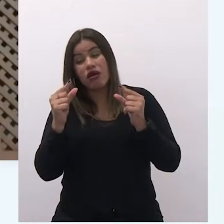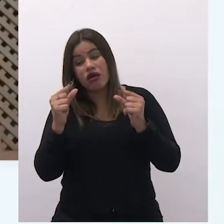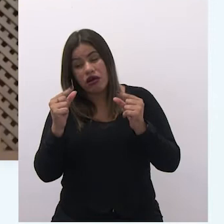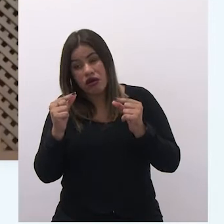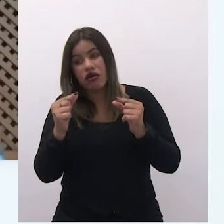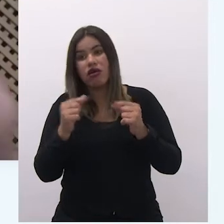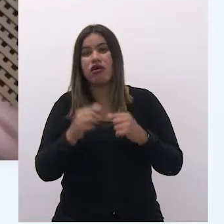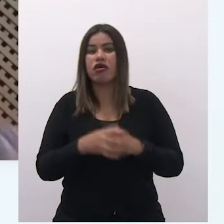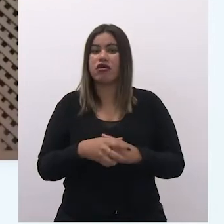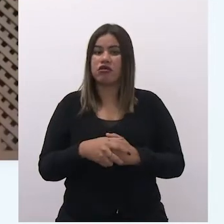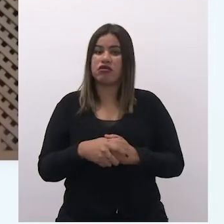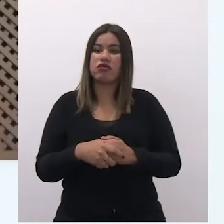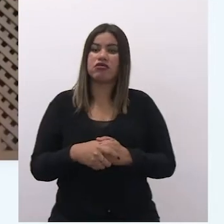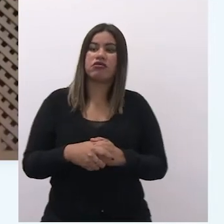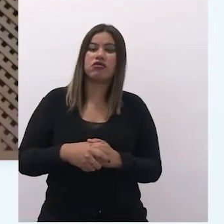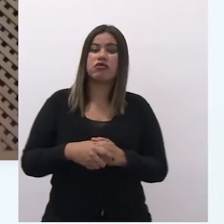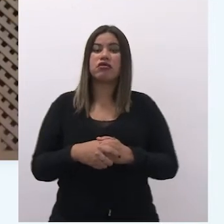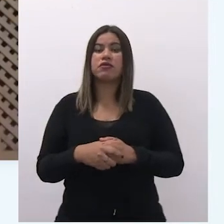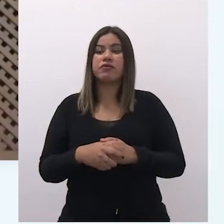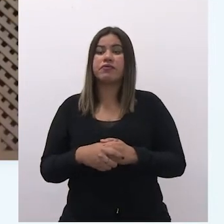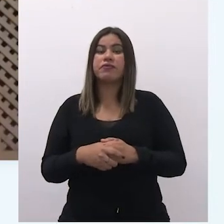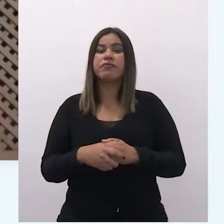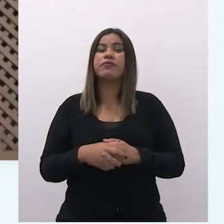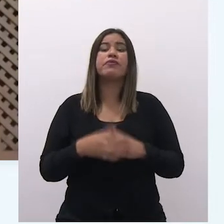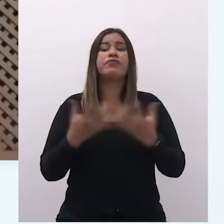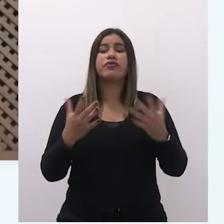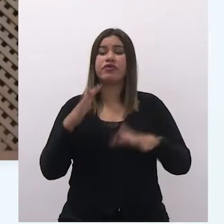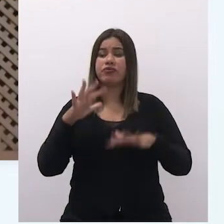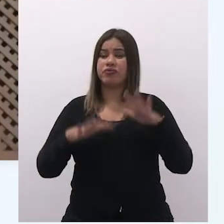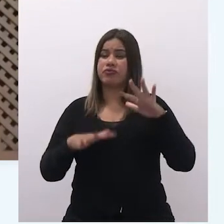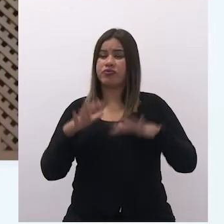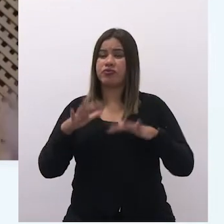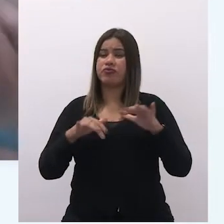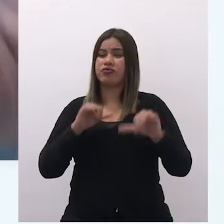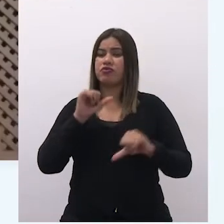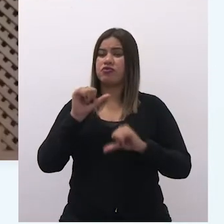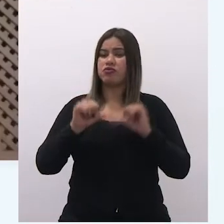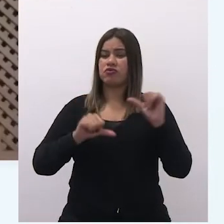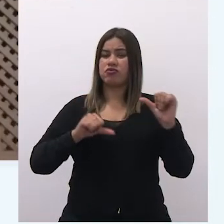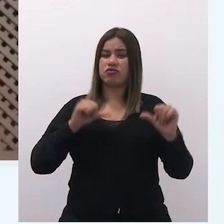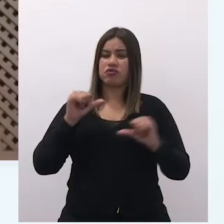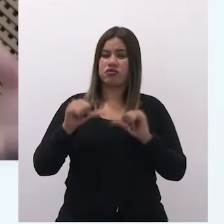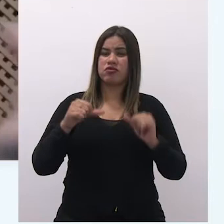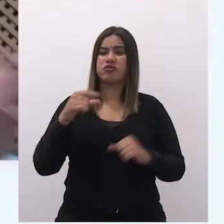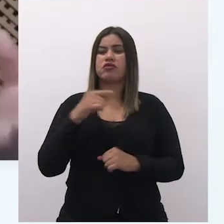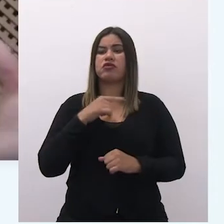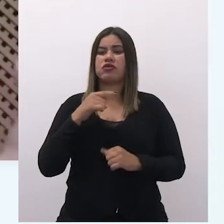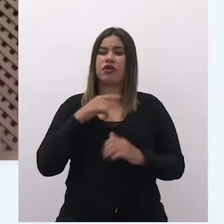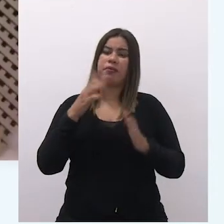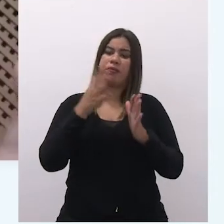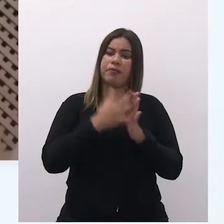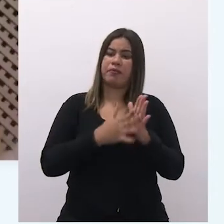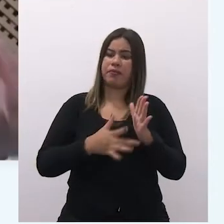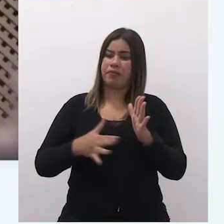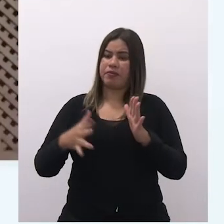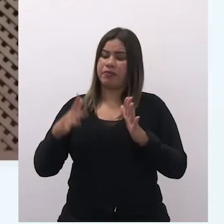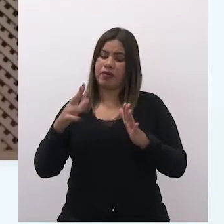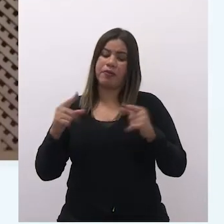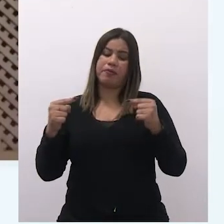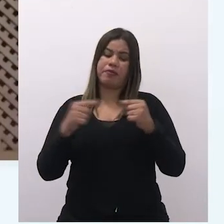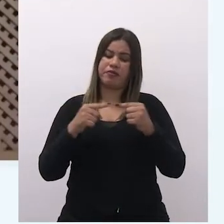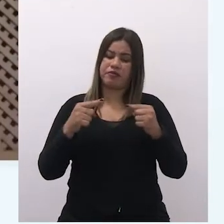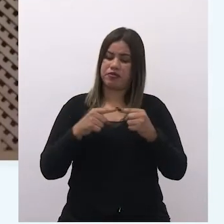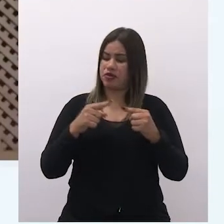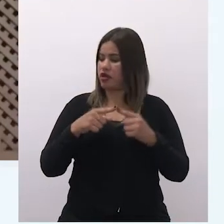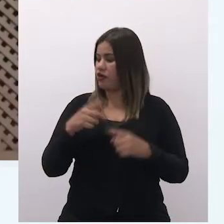gente vai entendendo determinadas mudanças que os adolescentes têm da fase, né, da terceira infância, que é